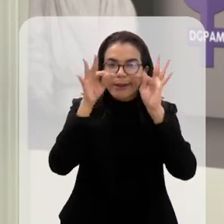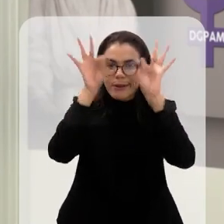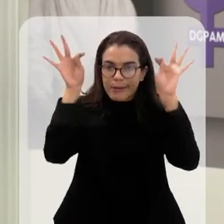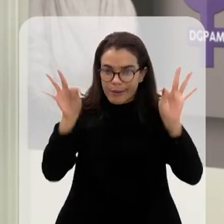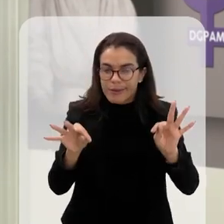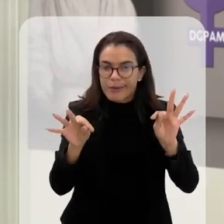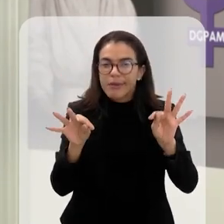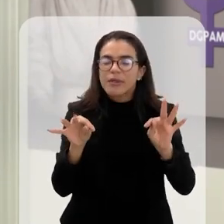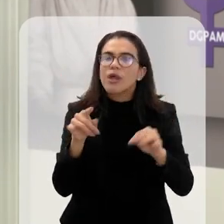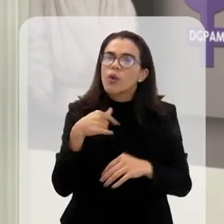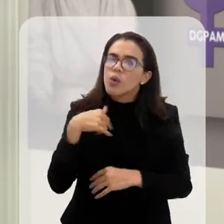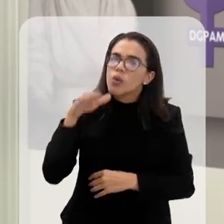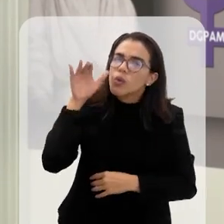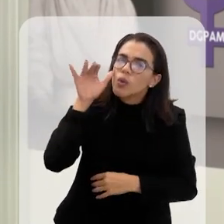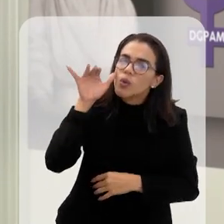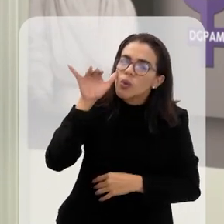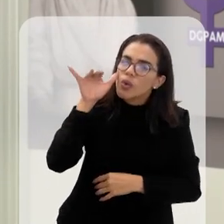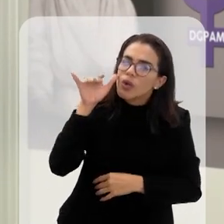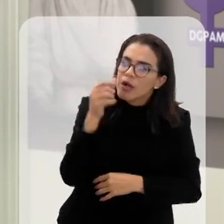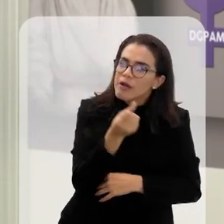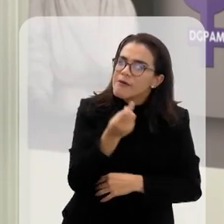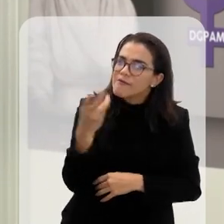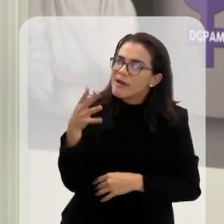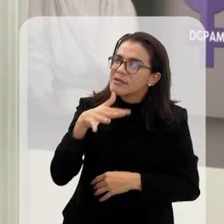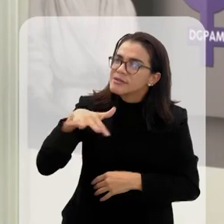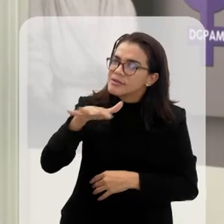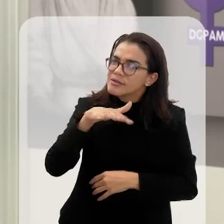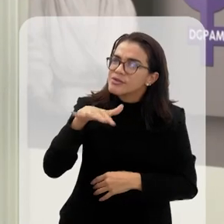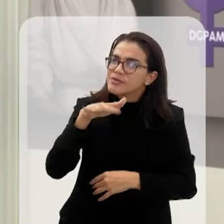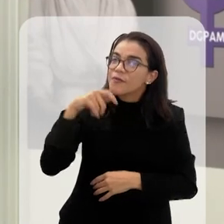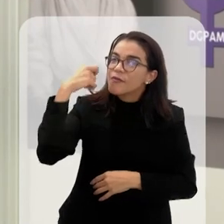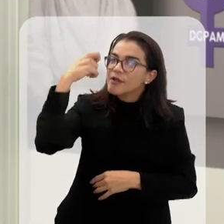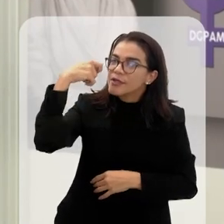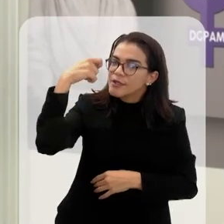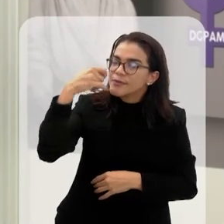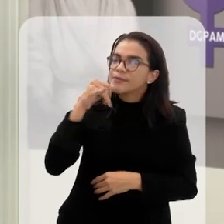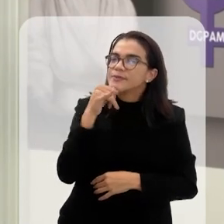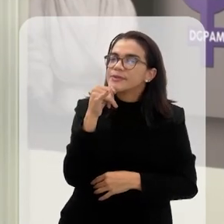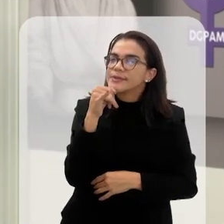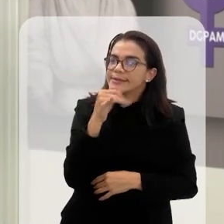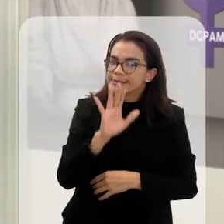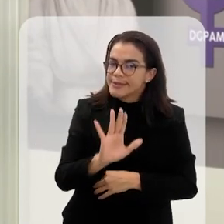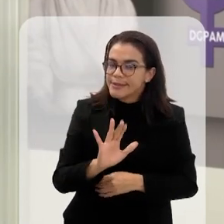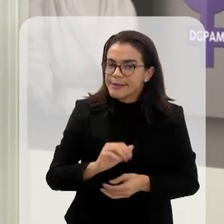testemunha. Eu tenho uma curiosidade. Muitos casos que eu já vi, o vídeo